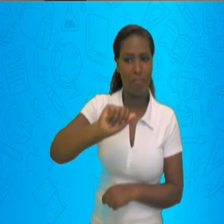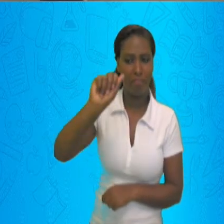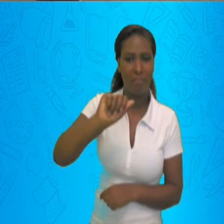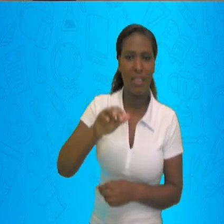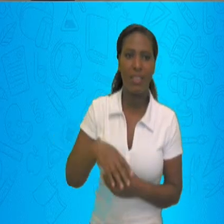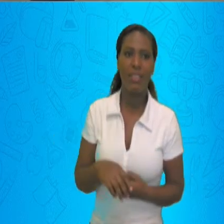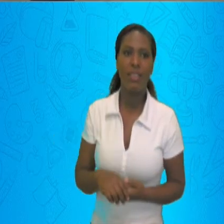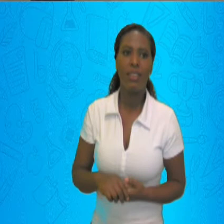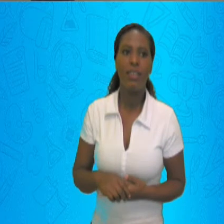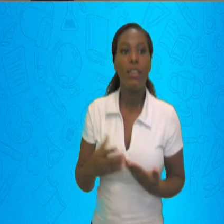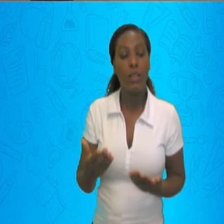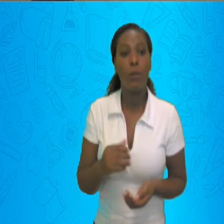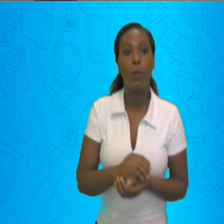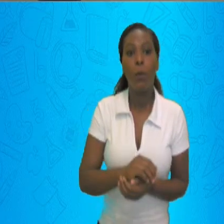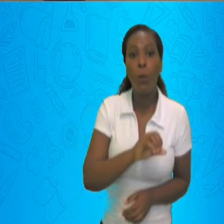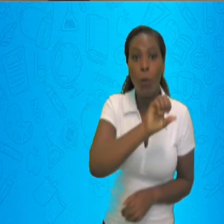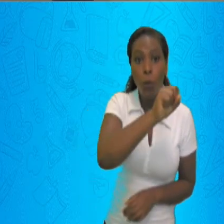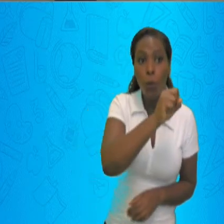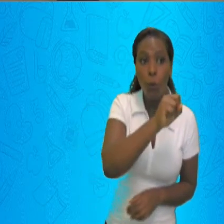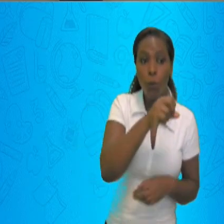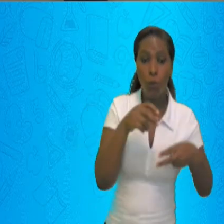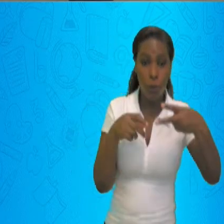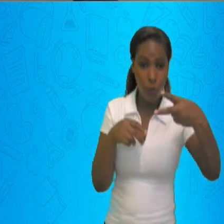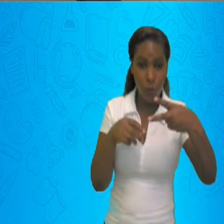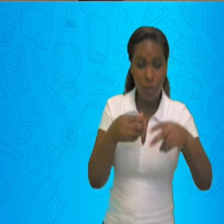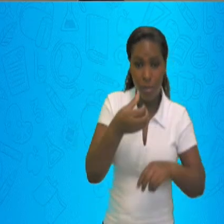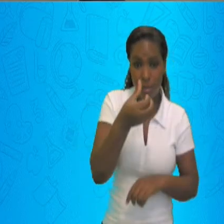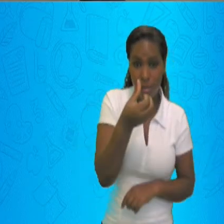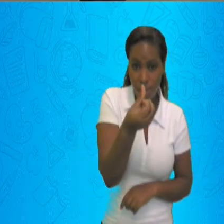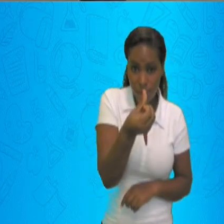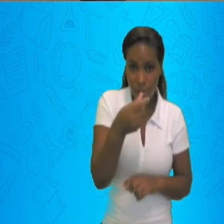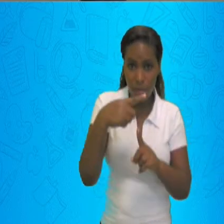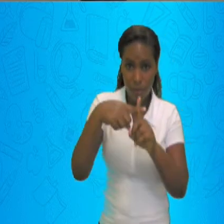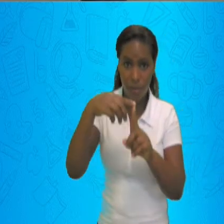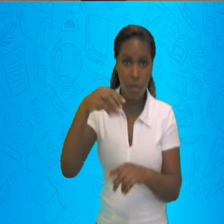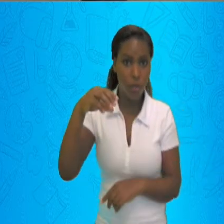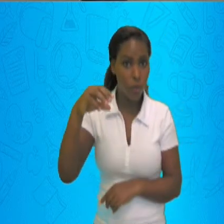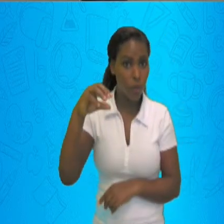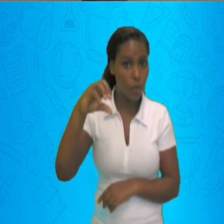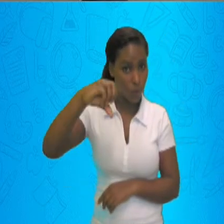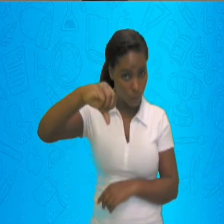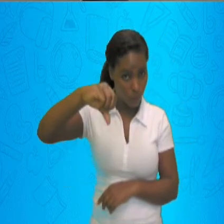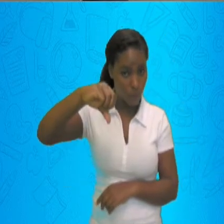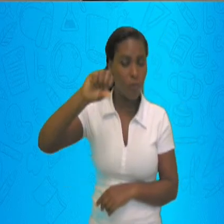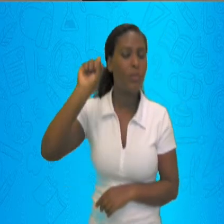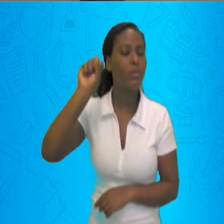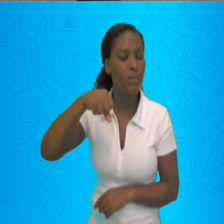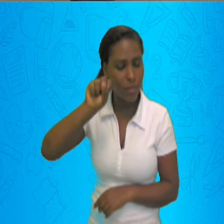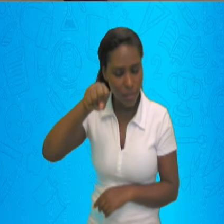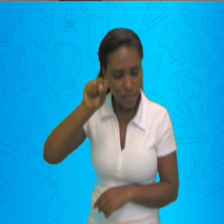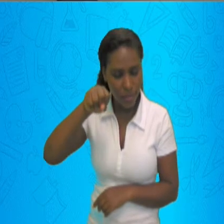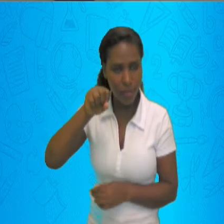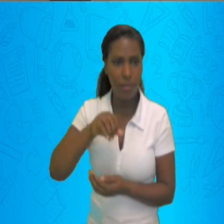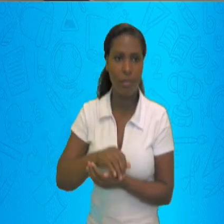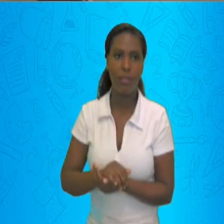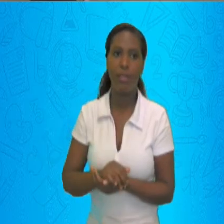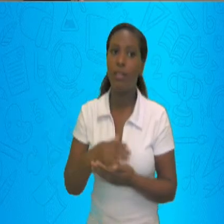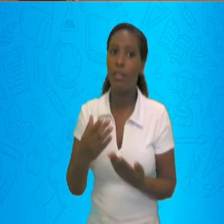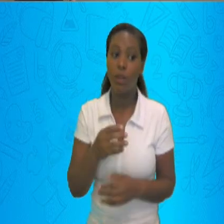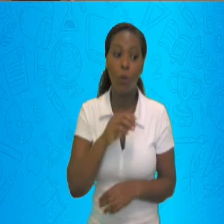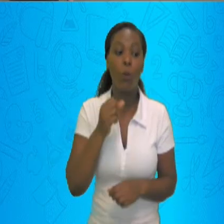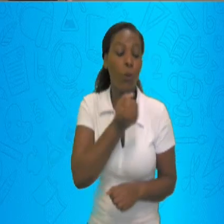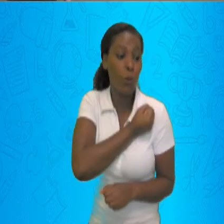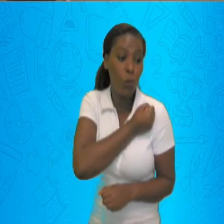8. Vai ser menor do que 6 mais 9? Sim, vai ser menor. Então, o número 8 também pode ser